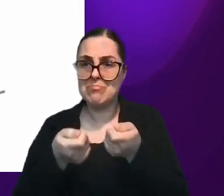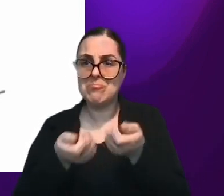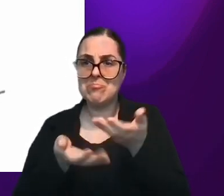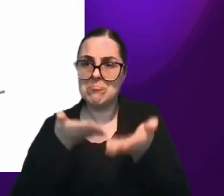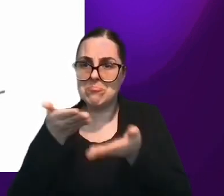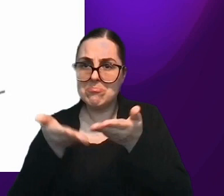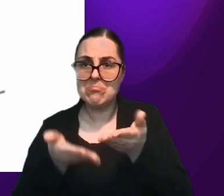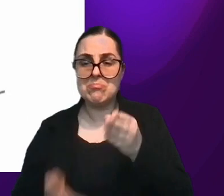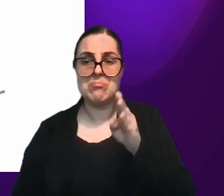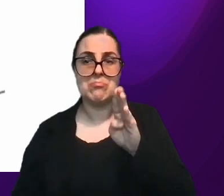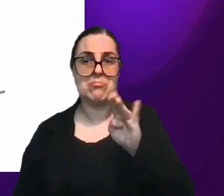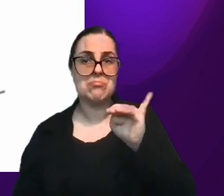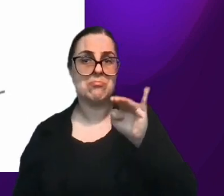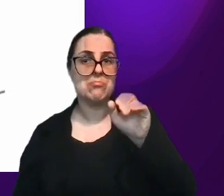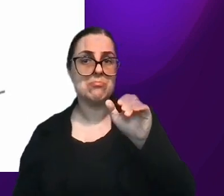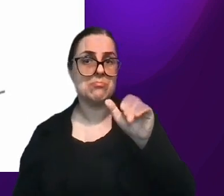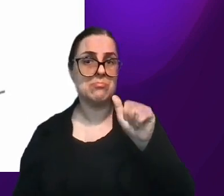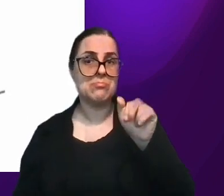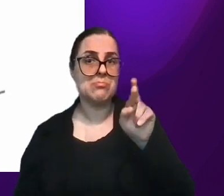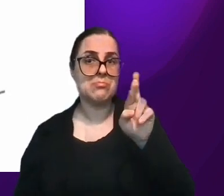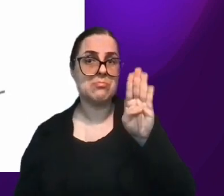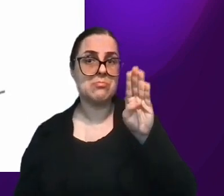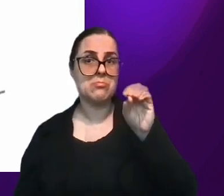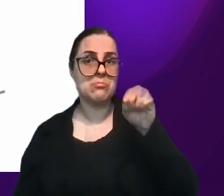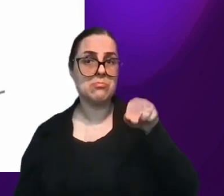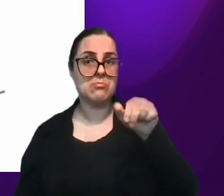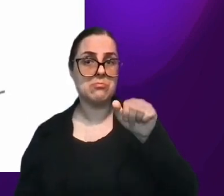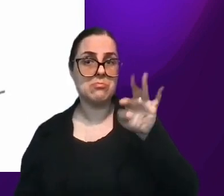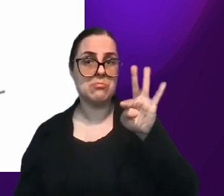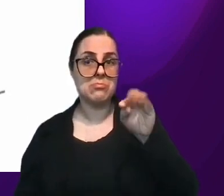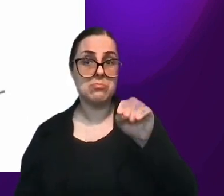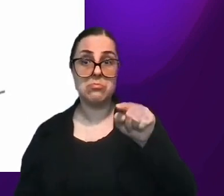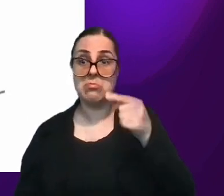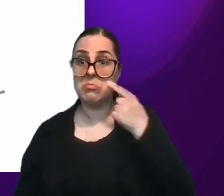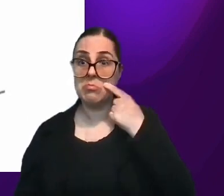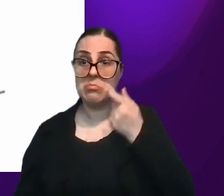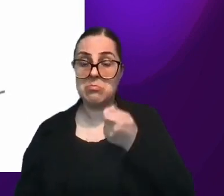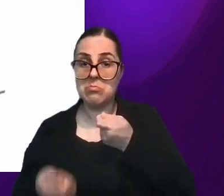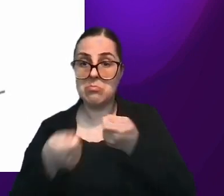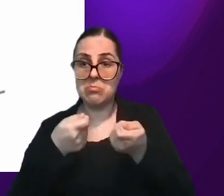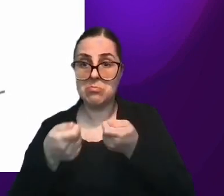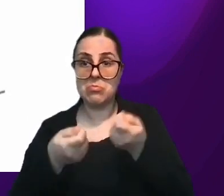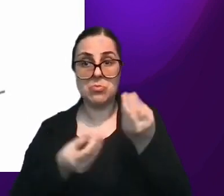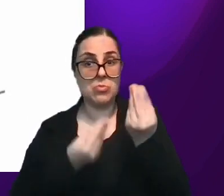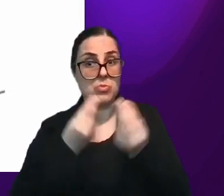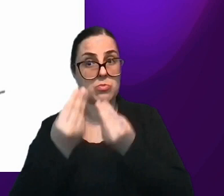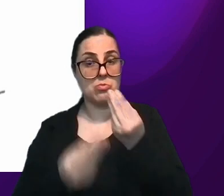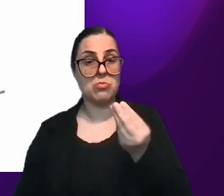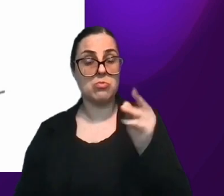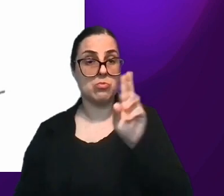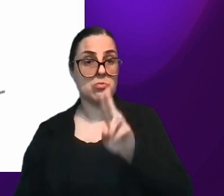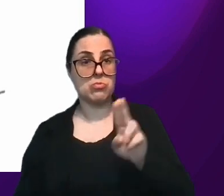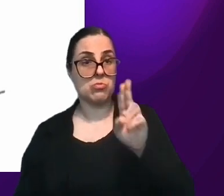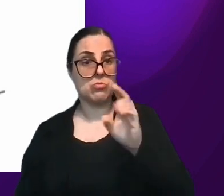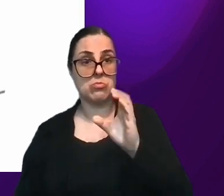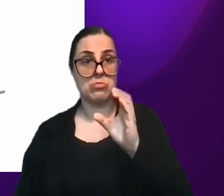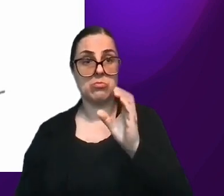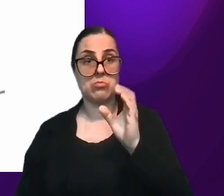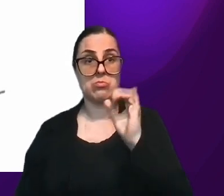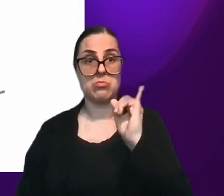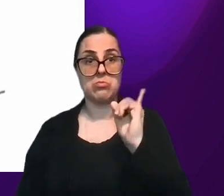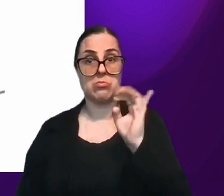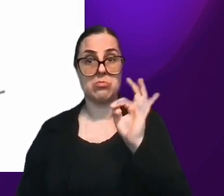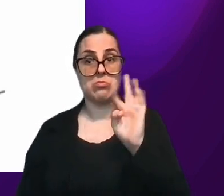bicarbonato, você tem que realmente pensar na possibilidade de ter havendo um acúmulo de citrato, seria uma acidose citrática. Só que o lactato, né, a